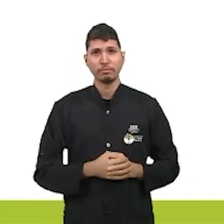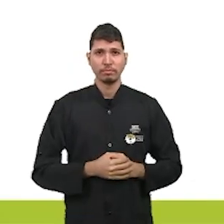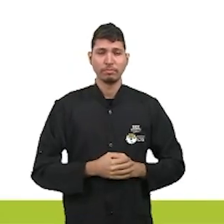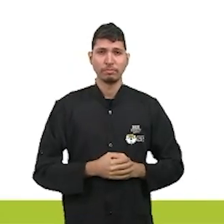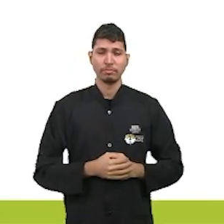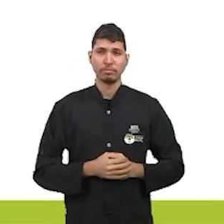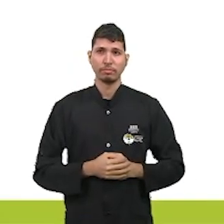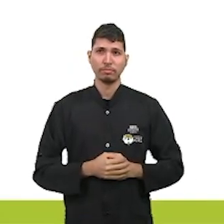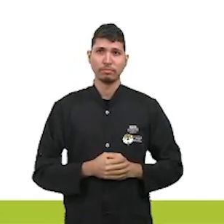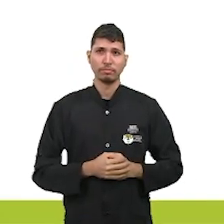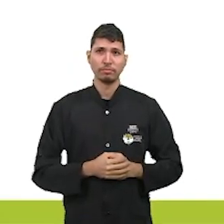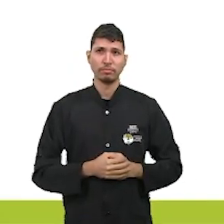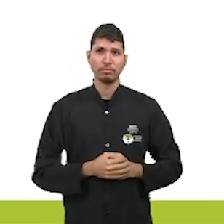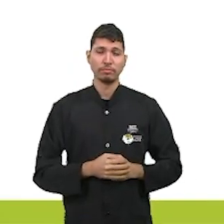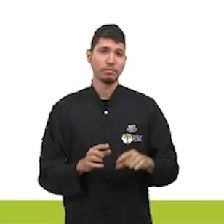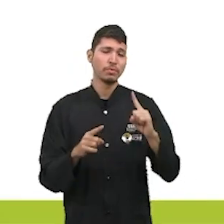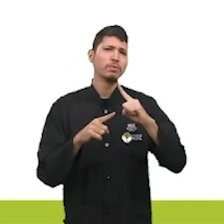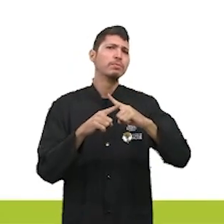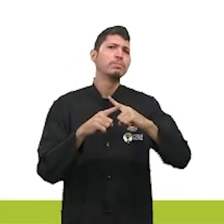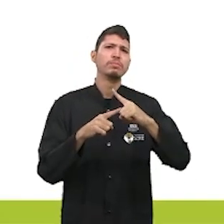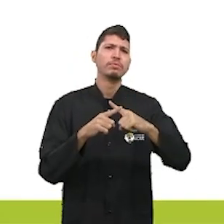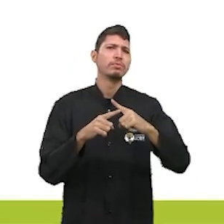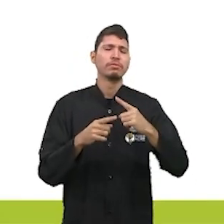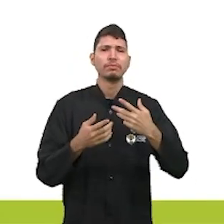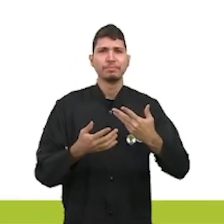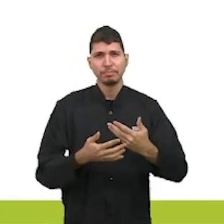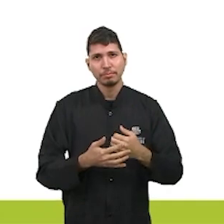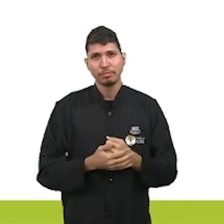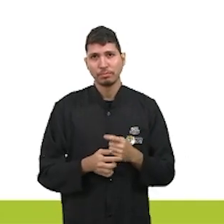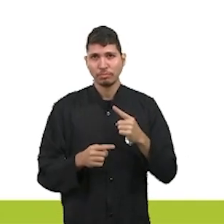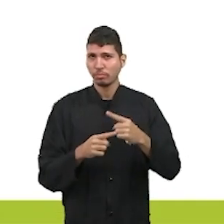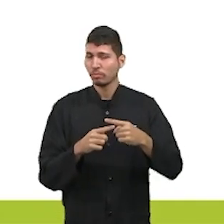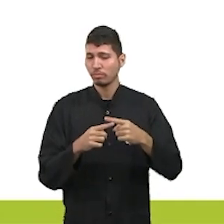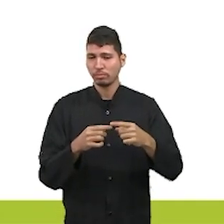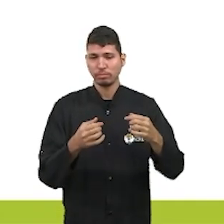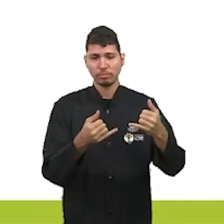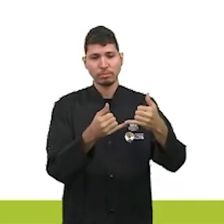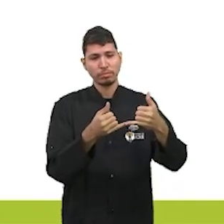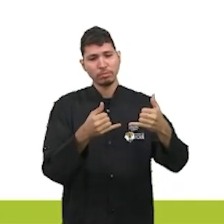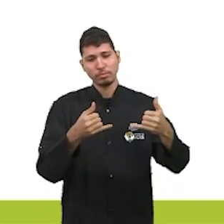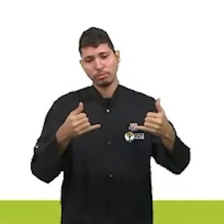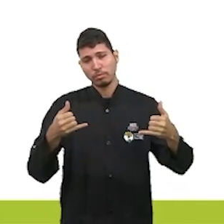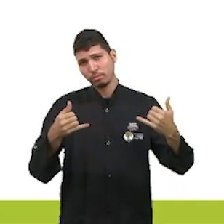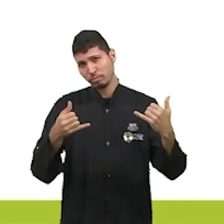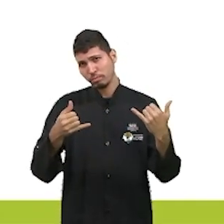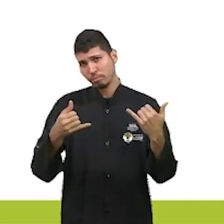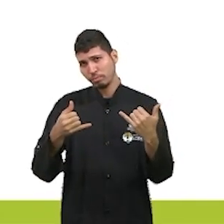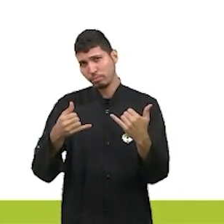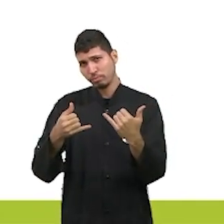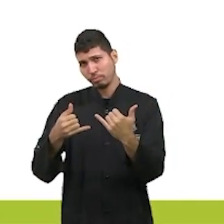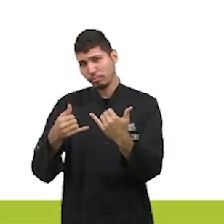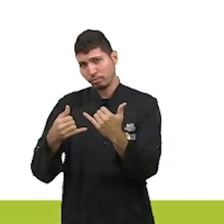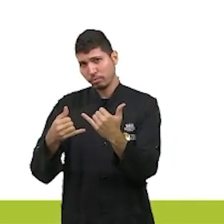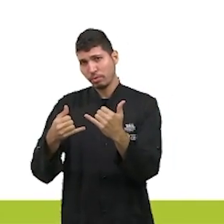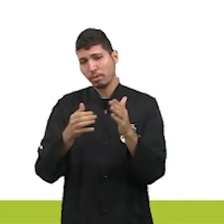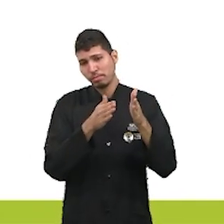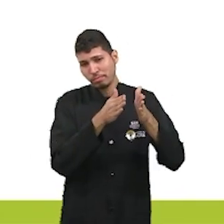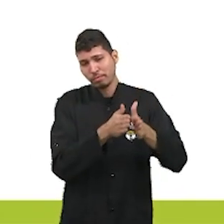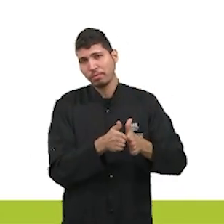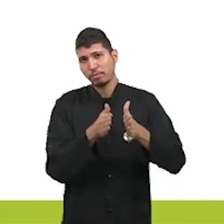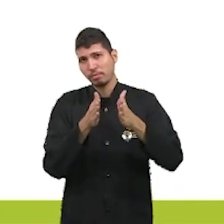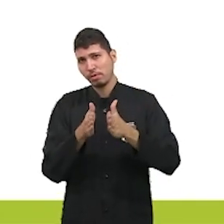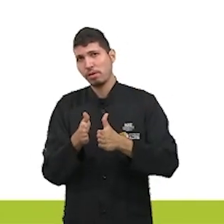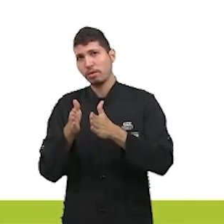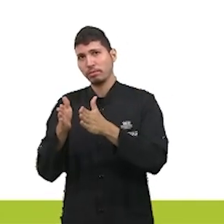em evidência, ó. Porque se mede a corrente elétrica em série,